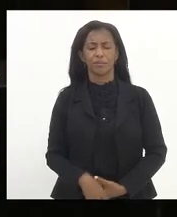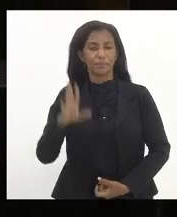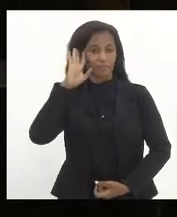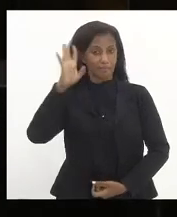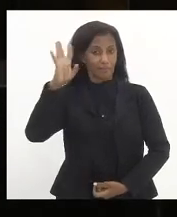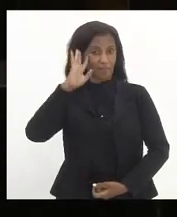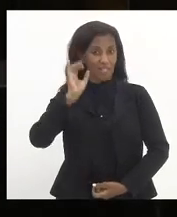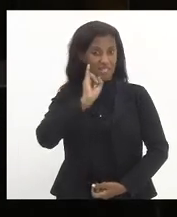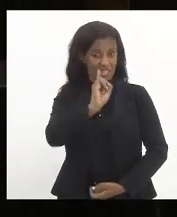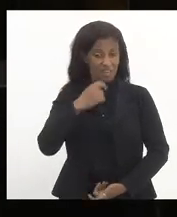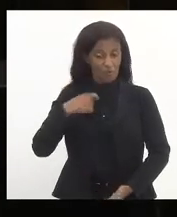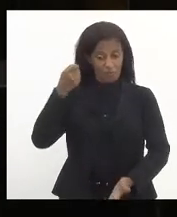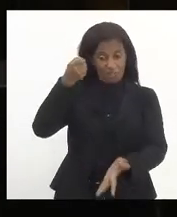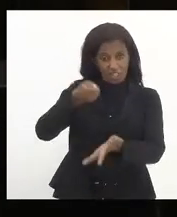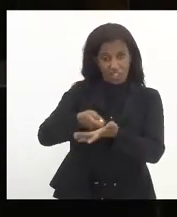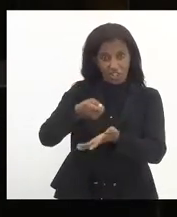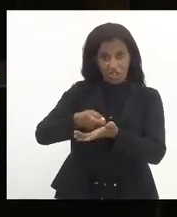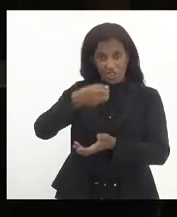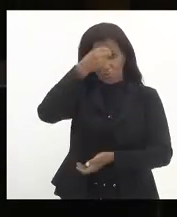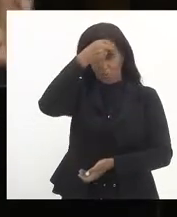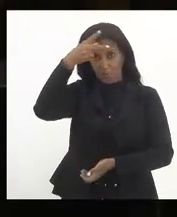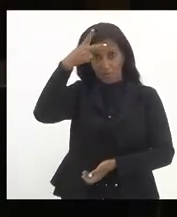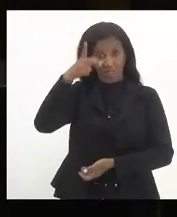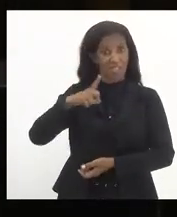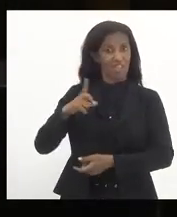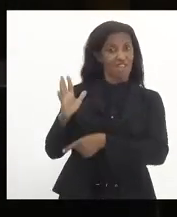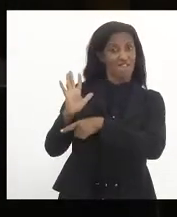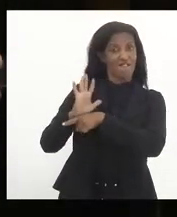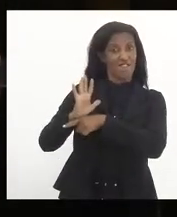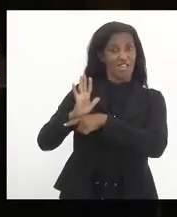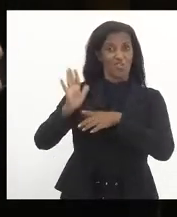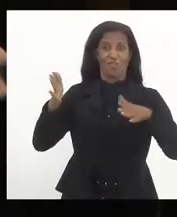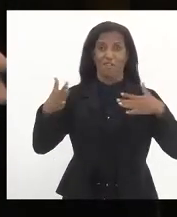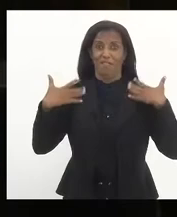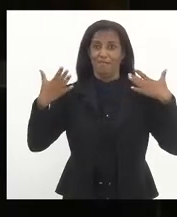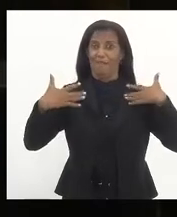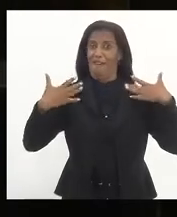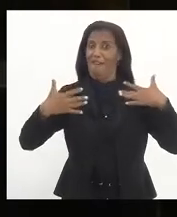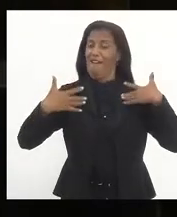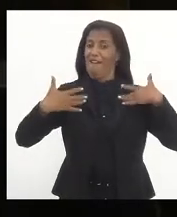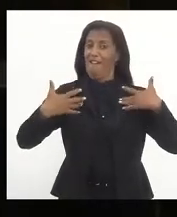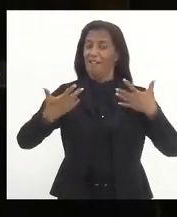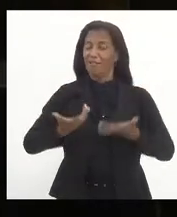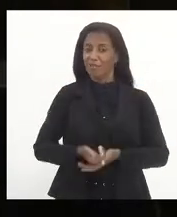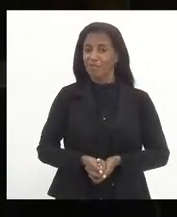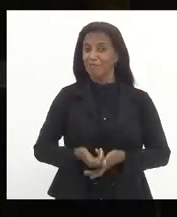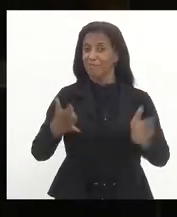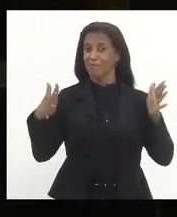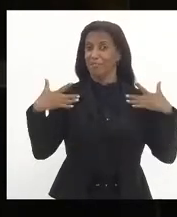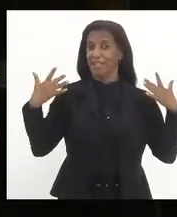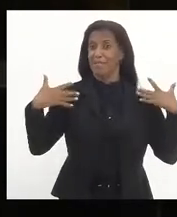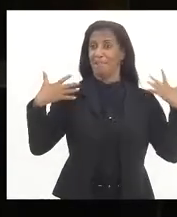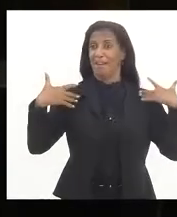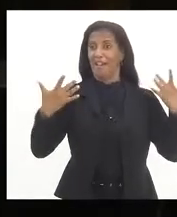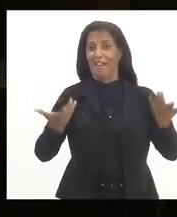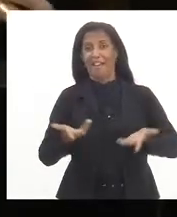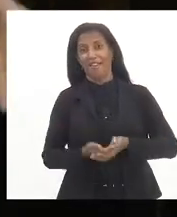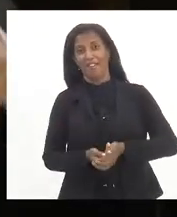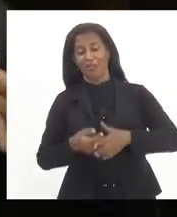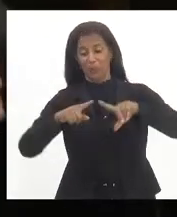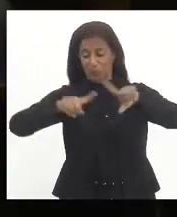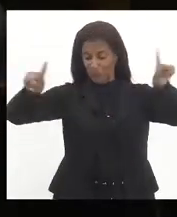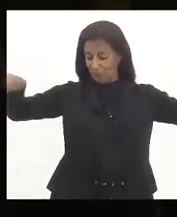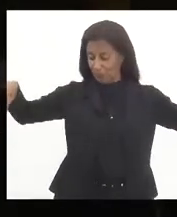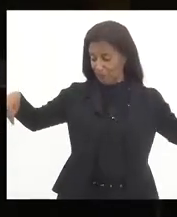Imagine se eu fosse exigir isso do Eduardo Paes, tem um vídeo dele muito animado, ele muito animado aí numa área,